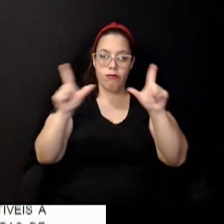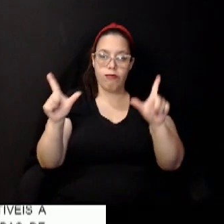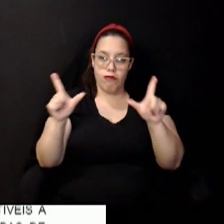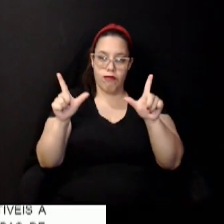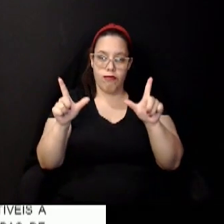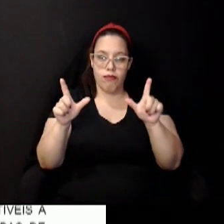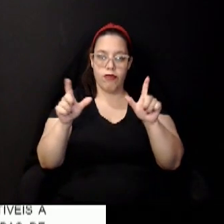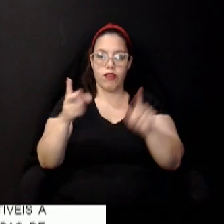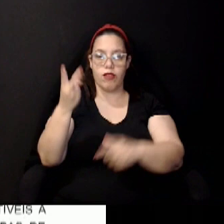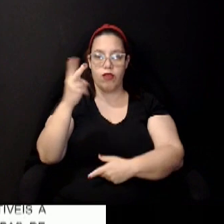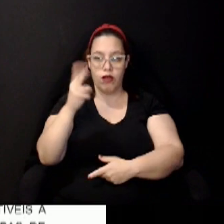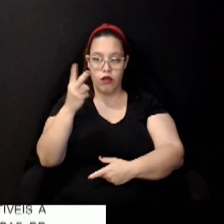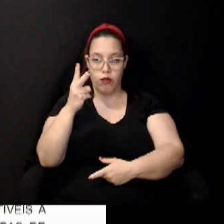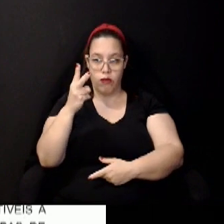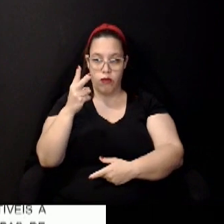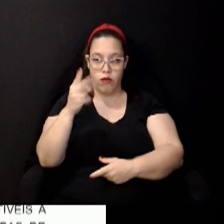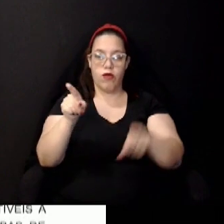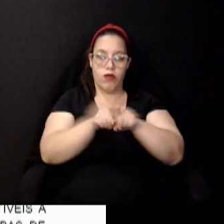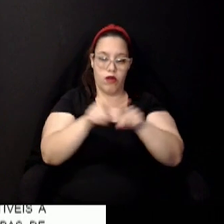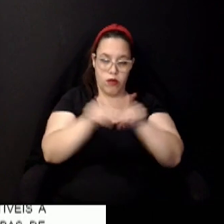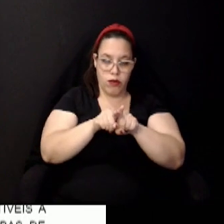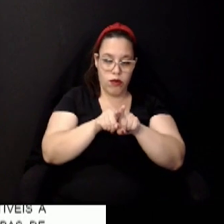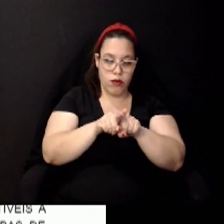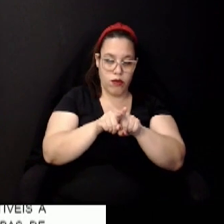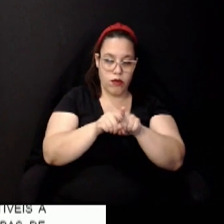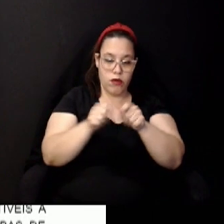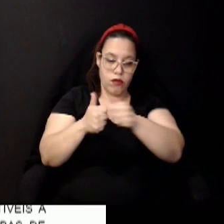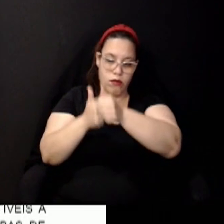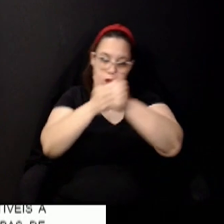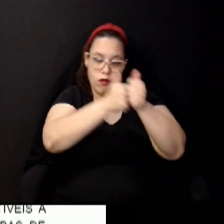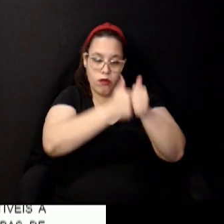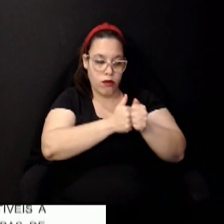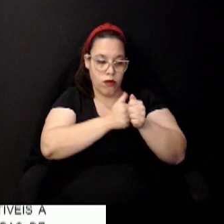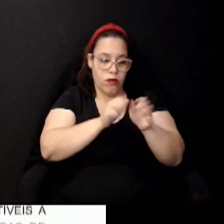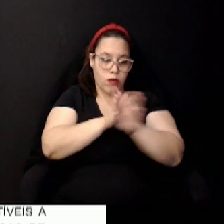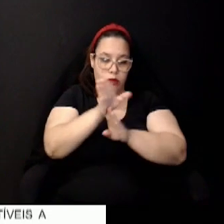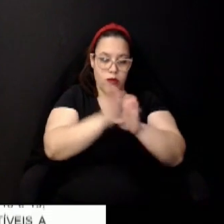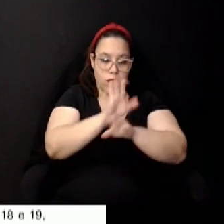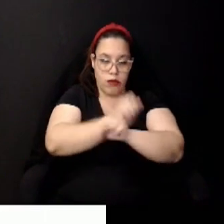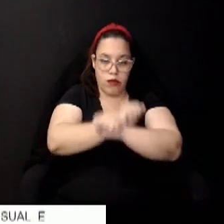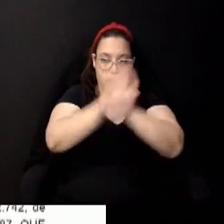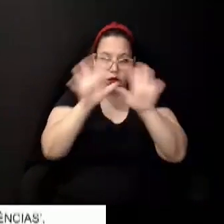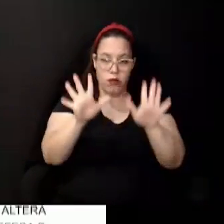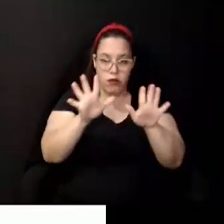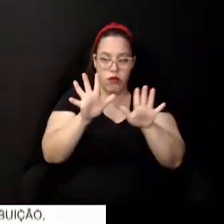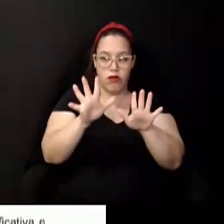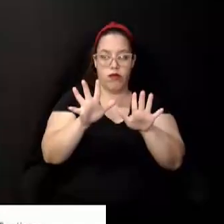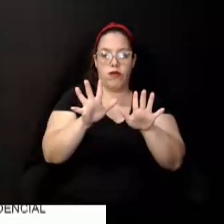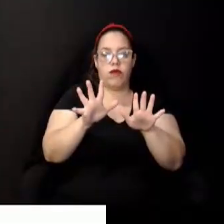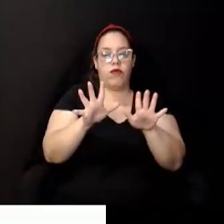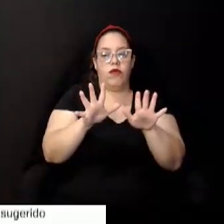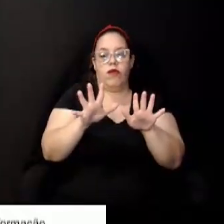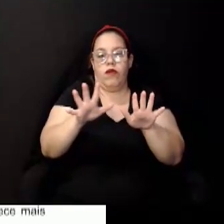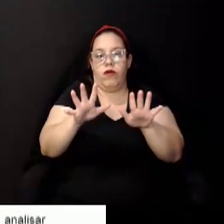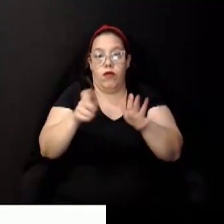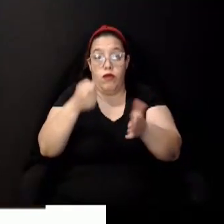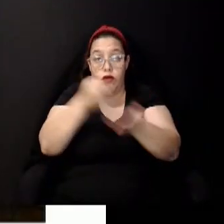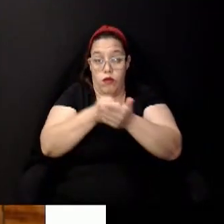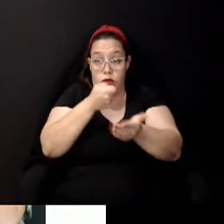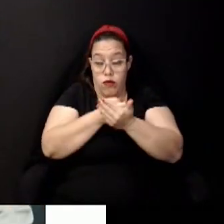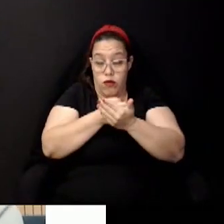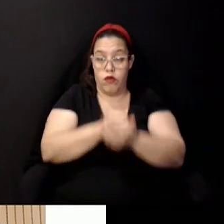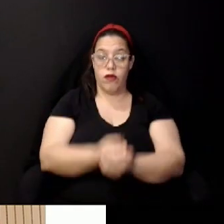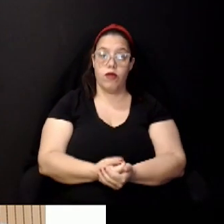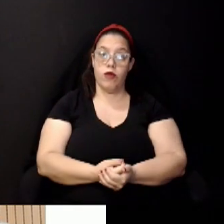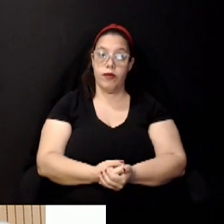com dimensão reduzida e acompanhadas de uma indicação clara das condições aplicadas. Então, entra